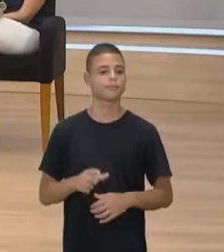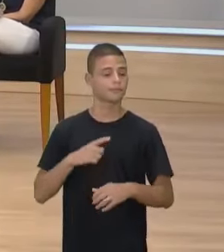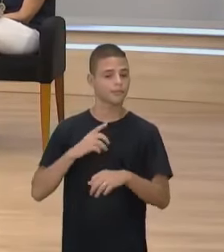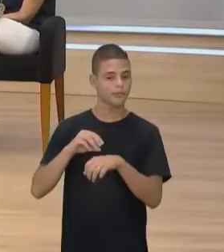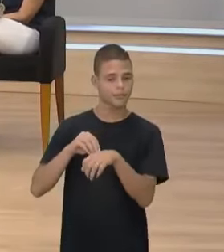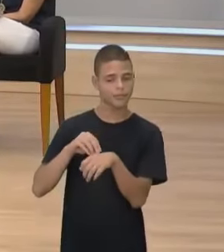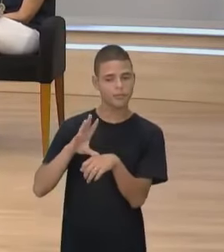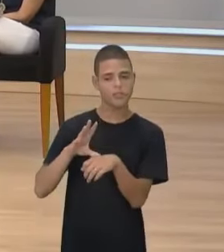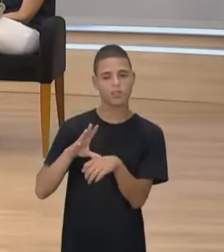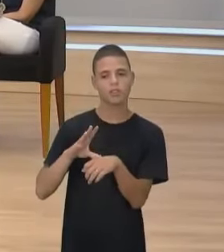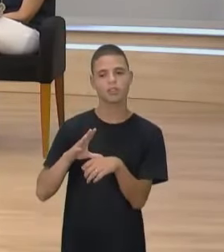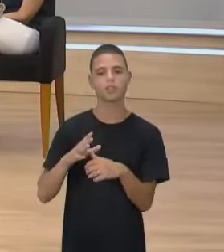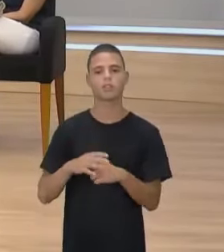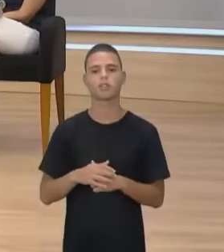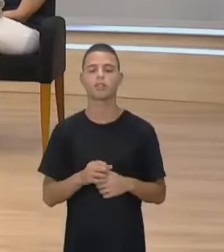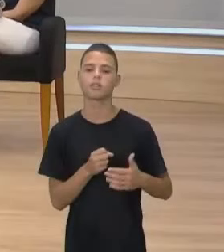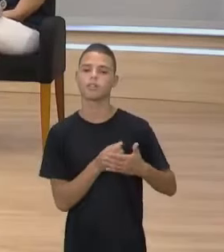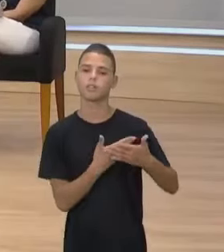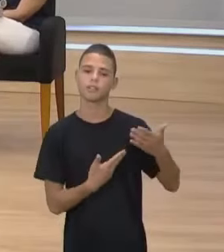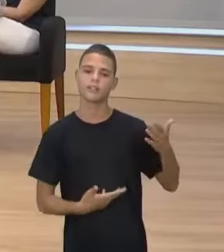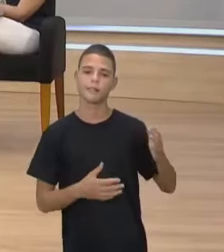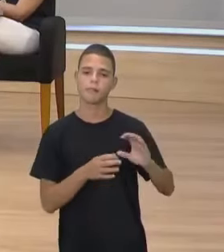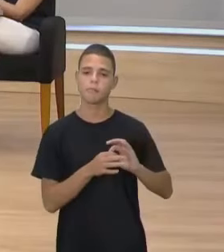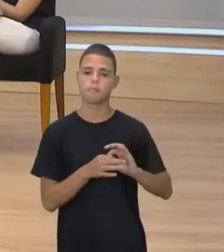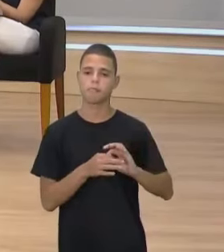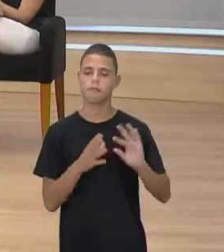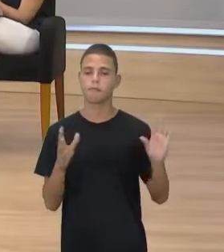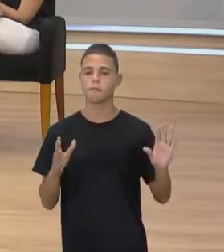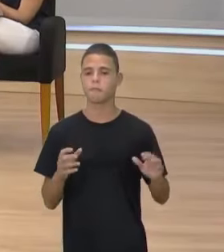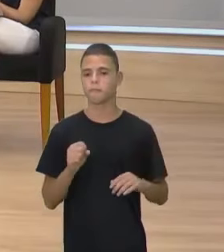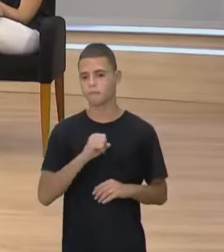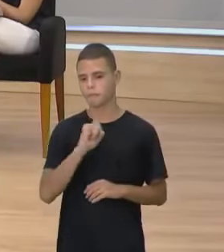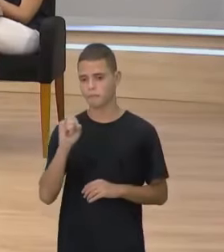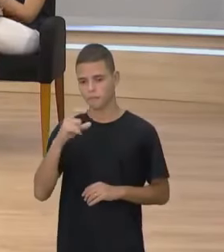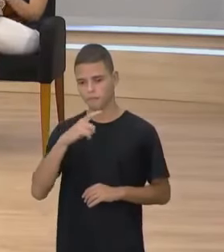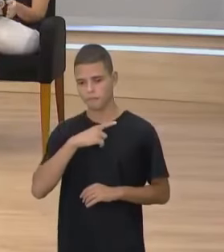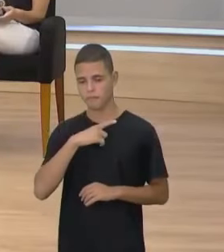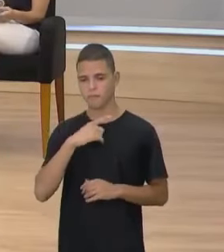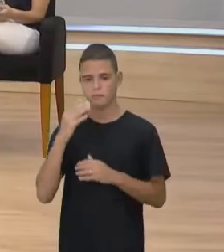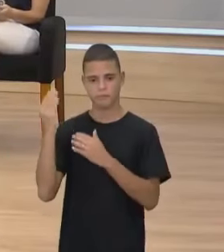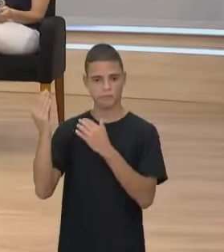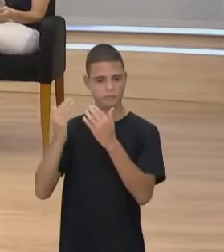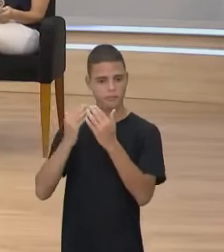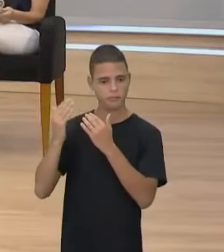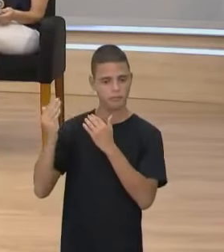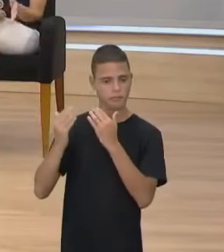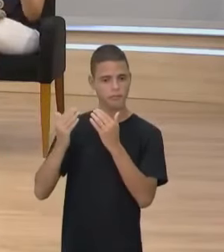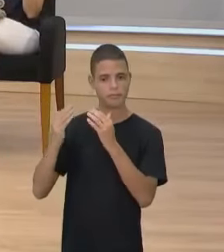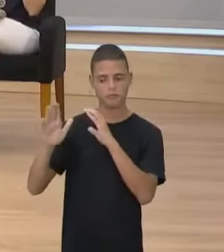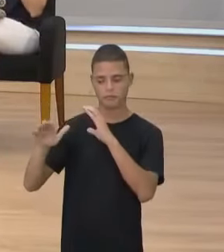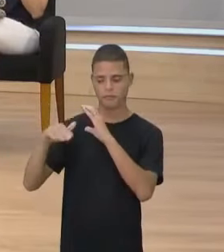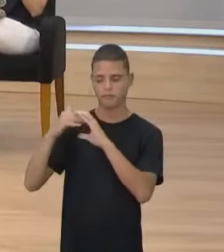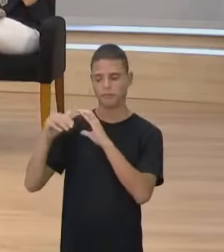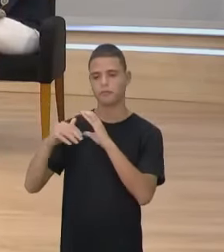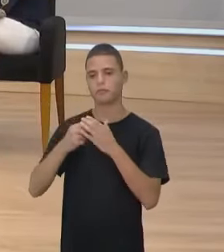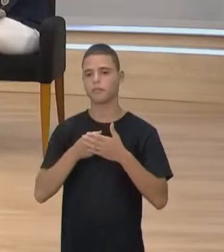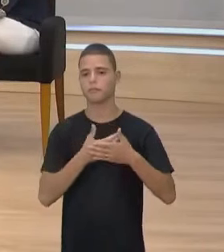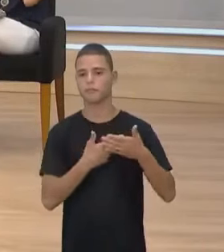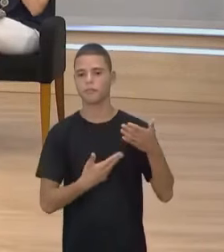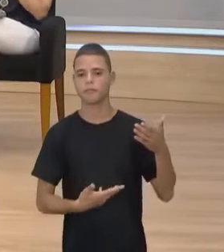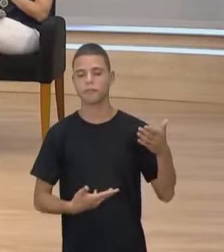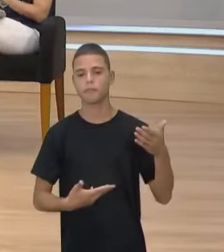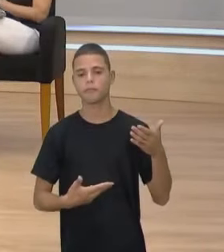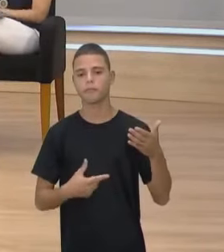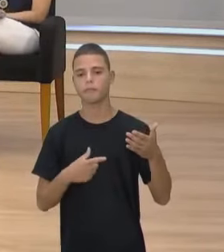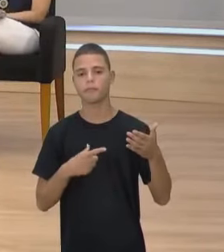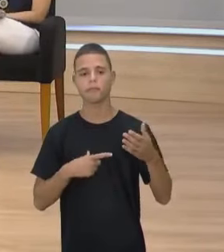né? O chat do pessoal está aberto? Tá sim. Então, pessoal, se vocês tiverem dúvida, né, mandem no chat. Nós